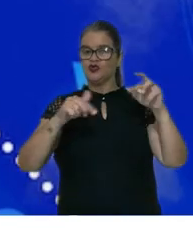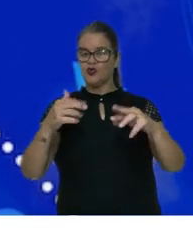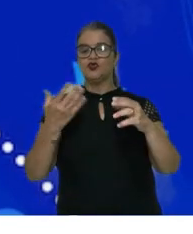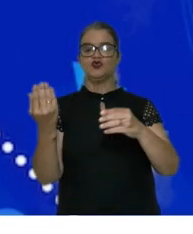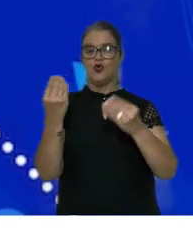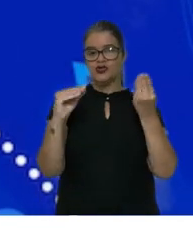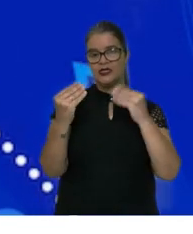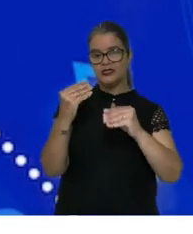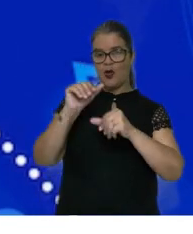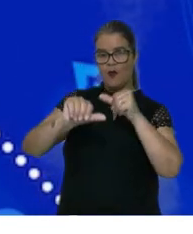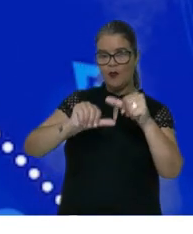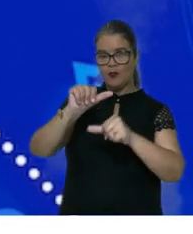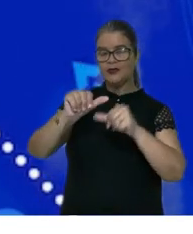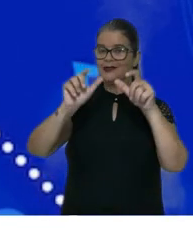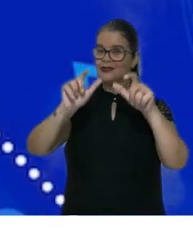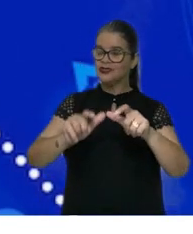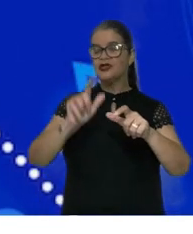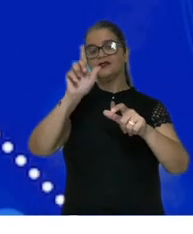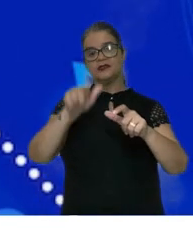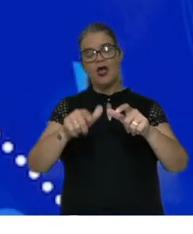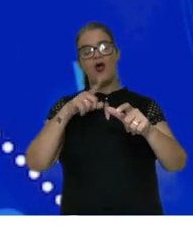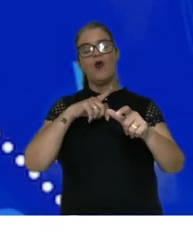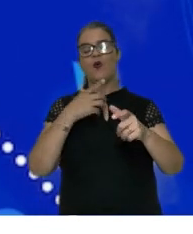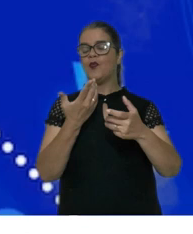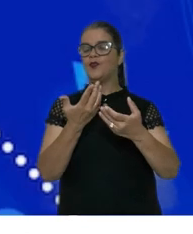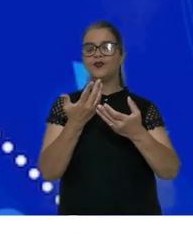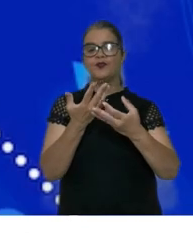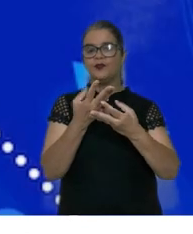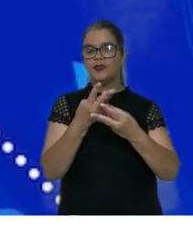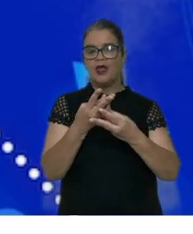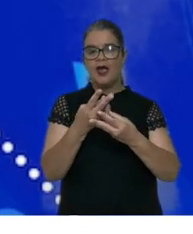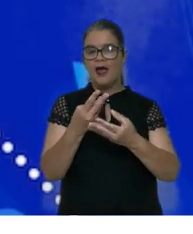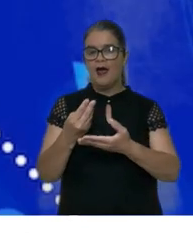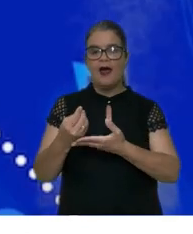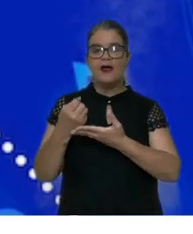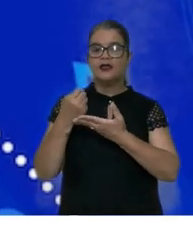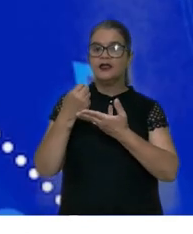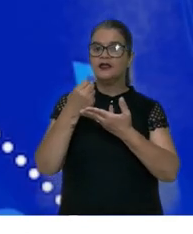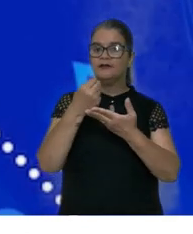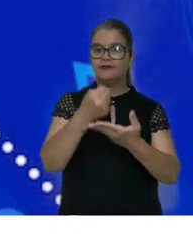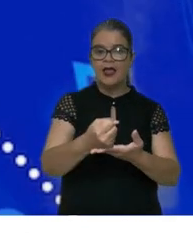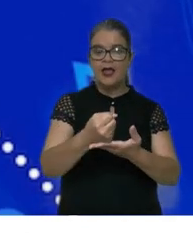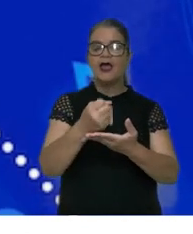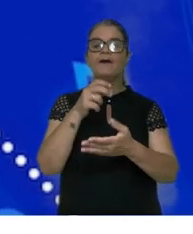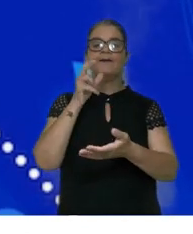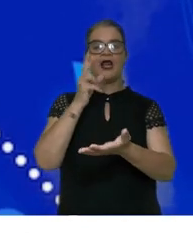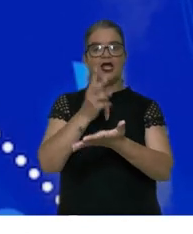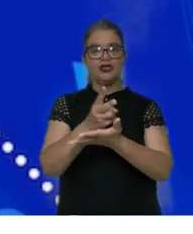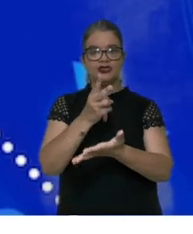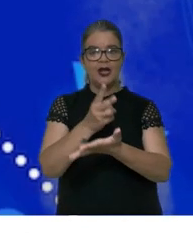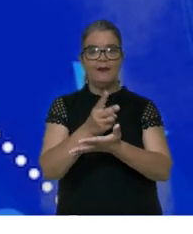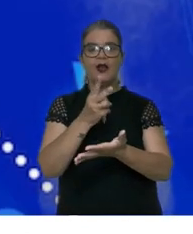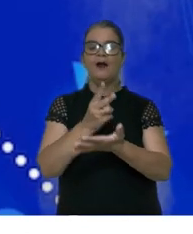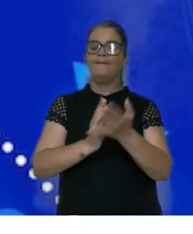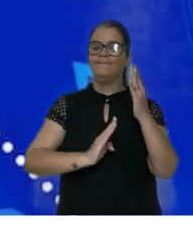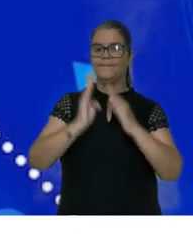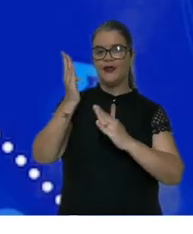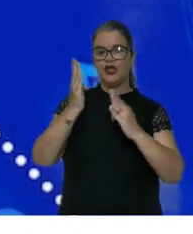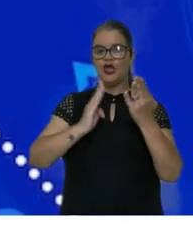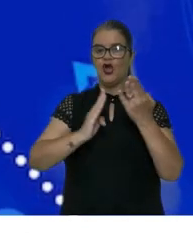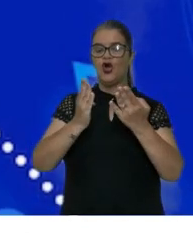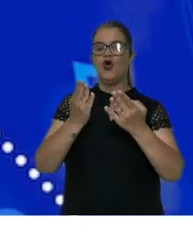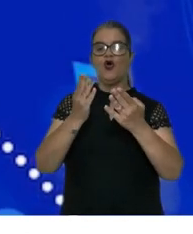ambiente já são condições desfavoráveis para a estabilidade biofísica